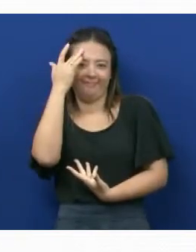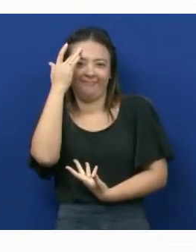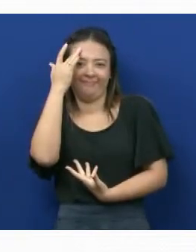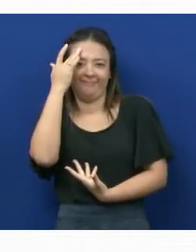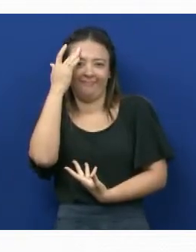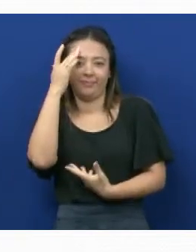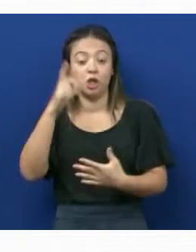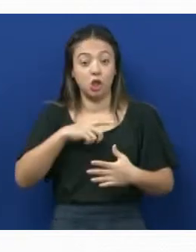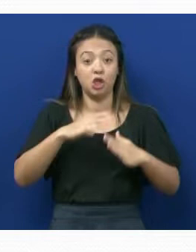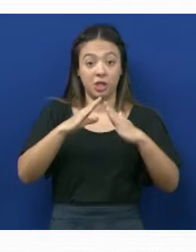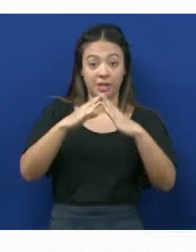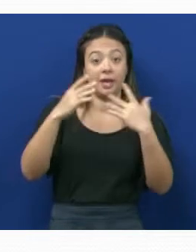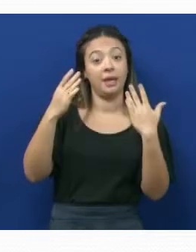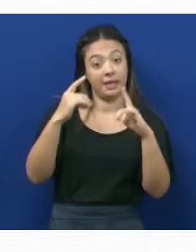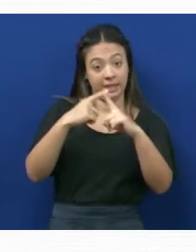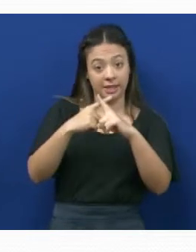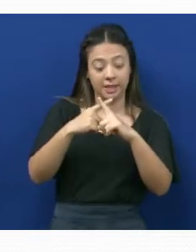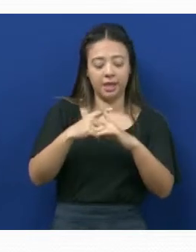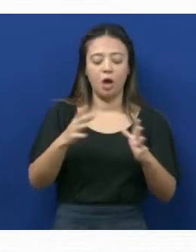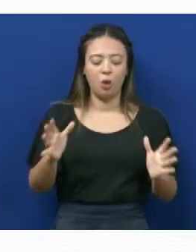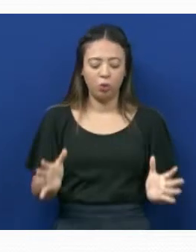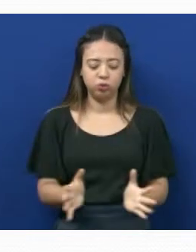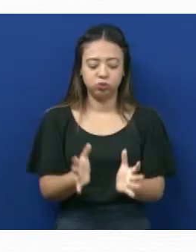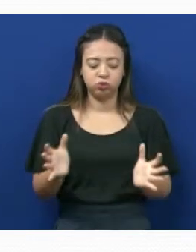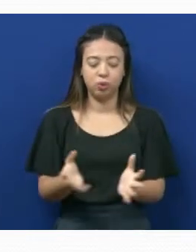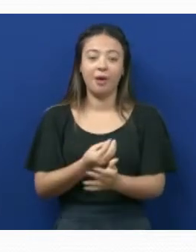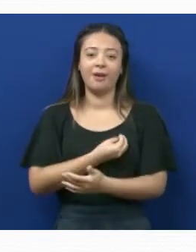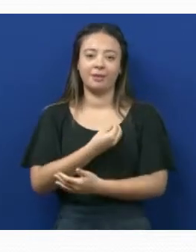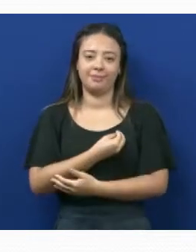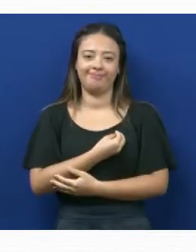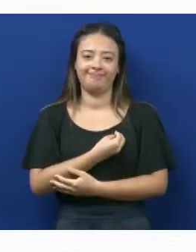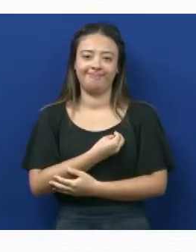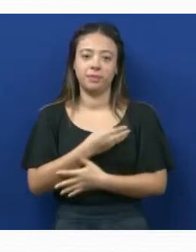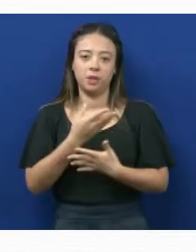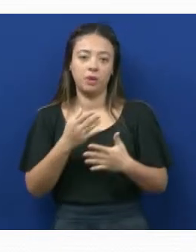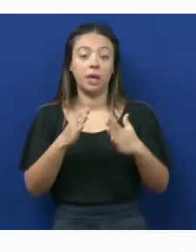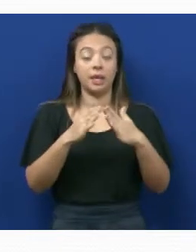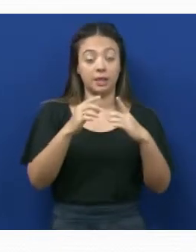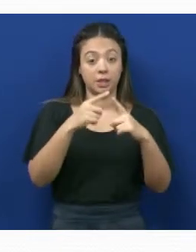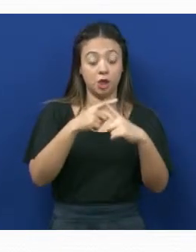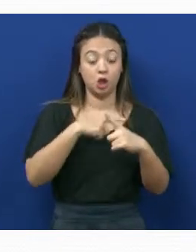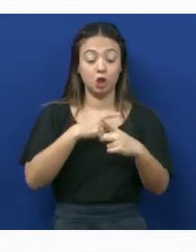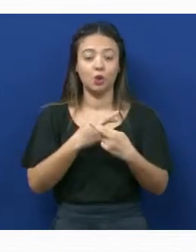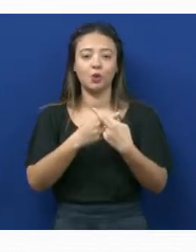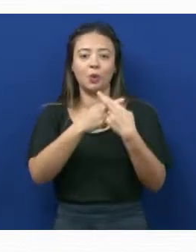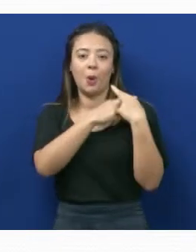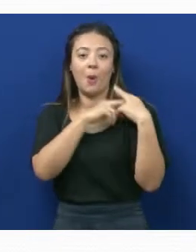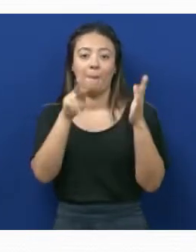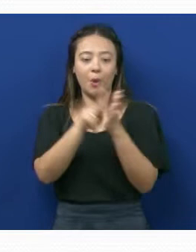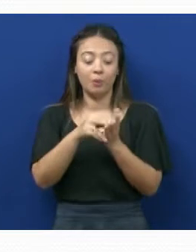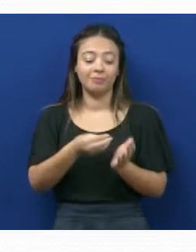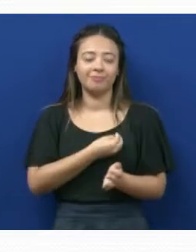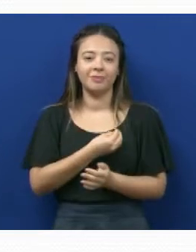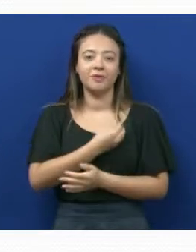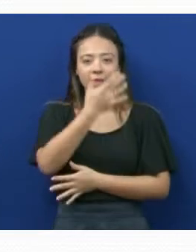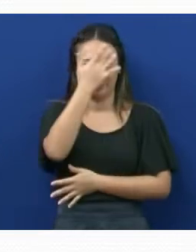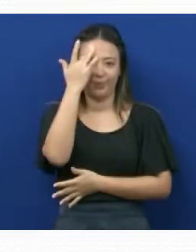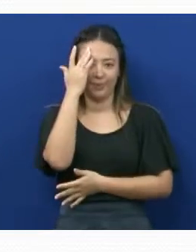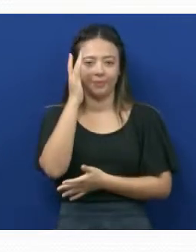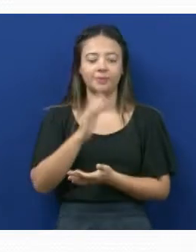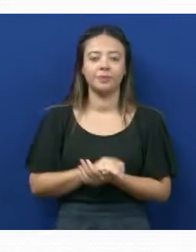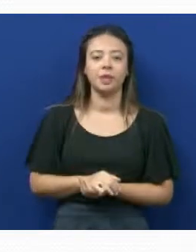a arte, aliás, que a igreja tinha domínio sobre as pessoas, sobre tudo que elas iam fazer, a forma de